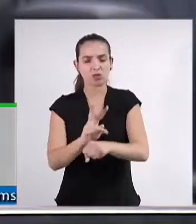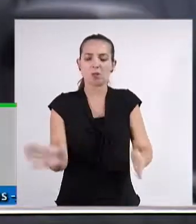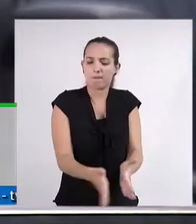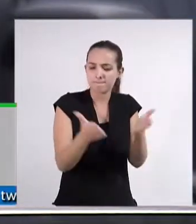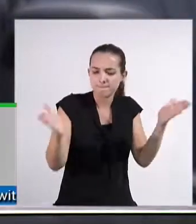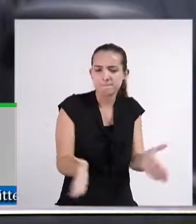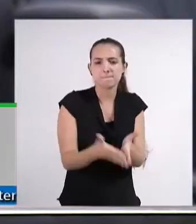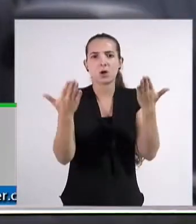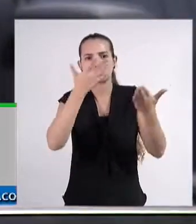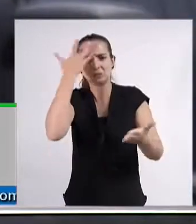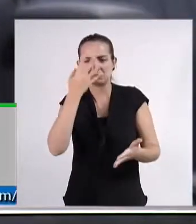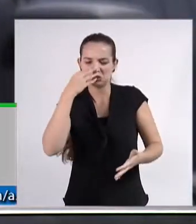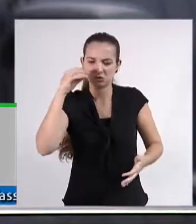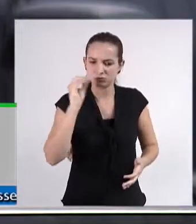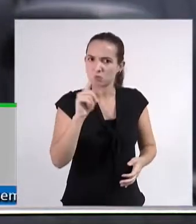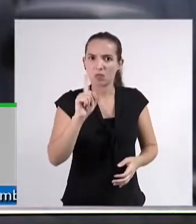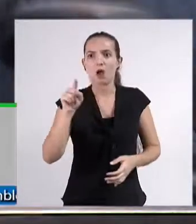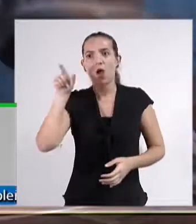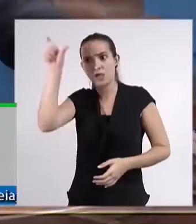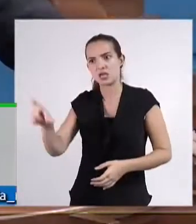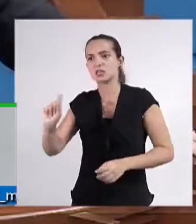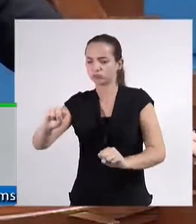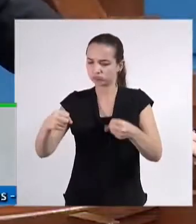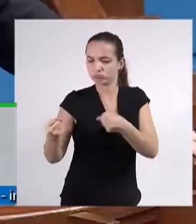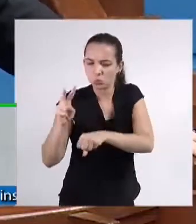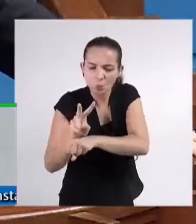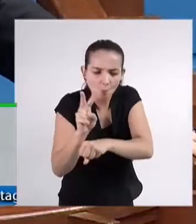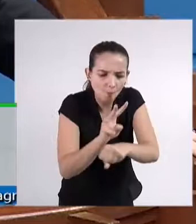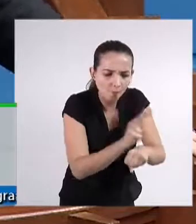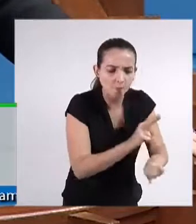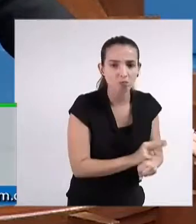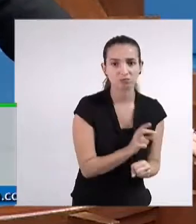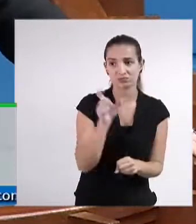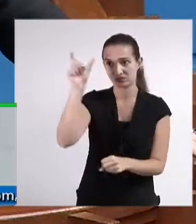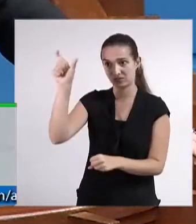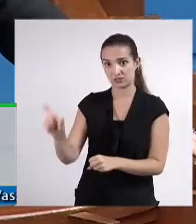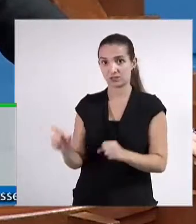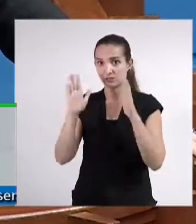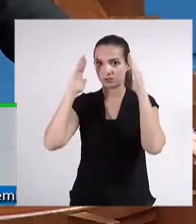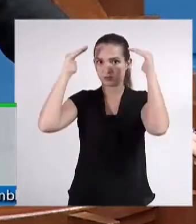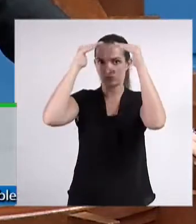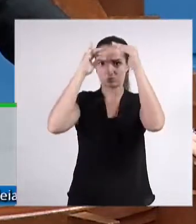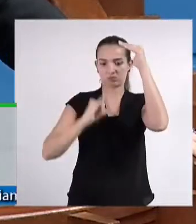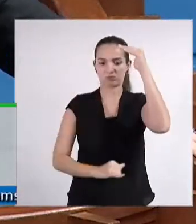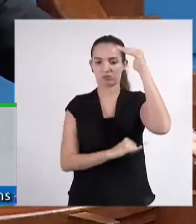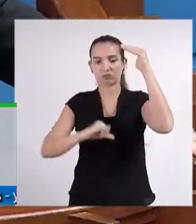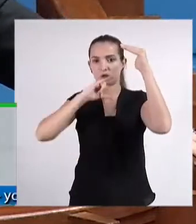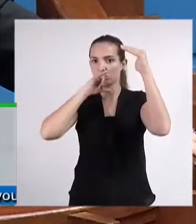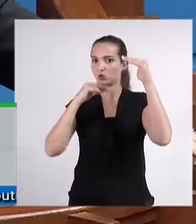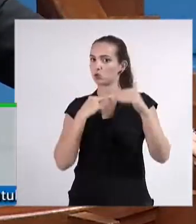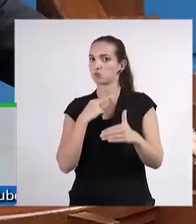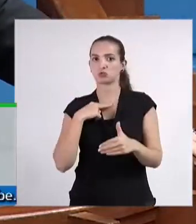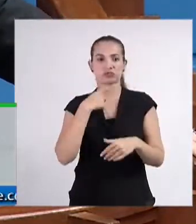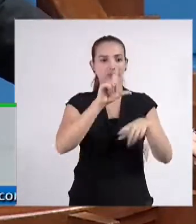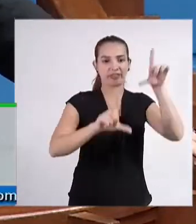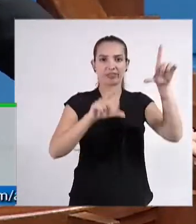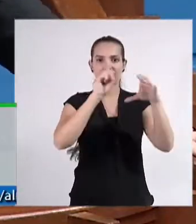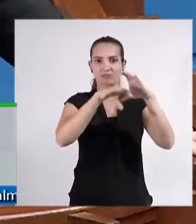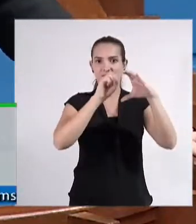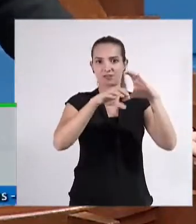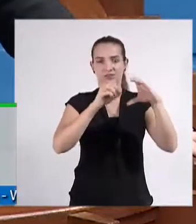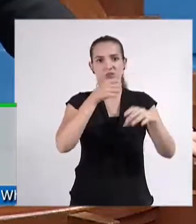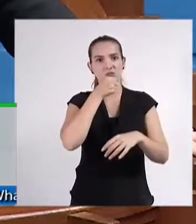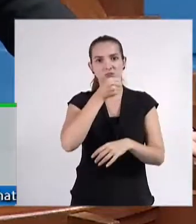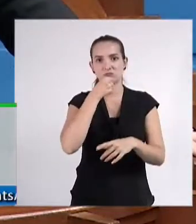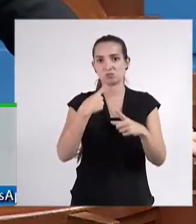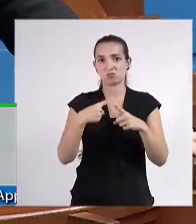dos excluídos. E ele foi proibido até de dar entrevista na Rede Globo na época, porque ele era chamado de bispo